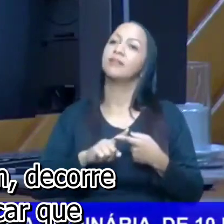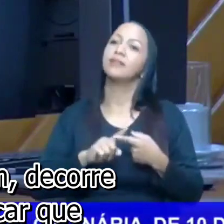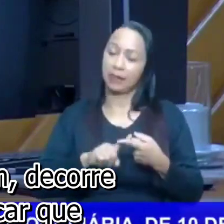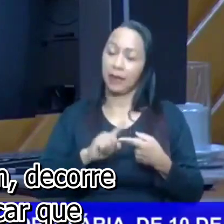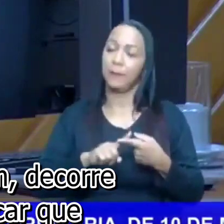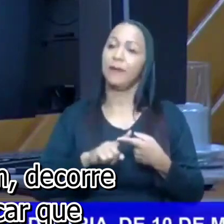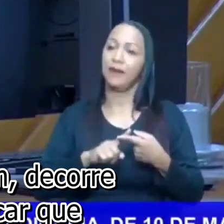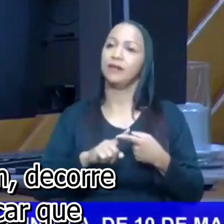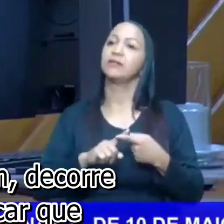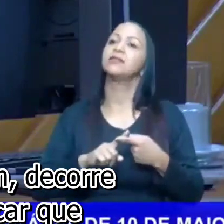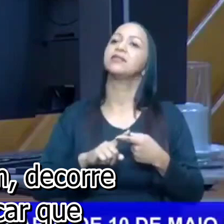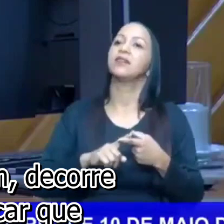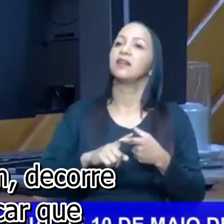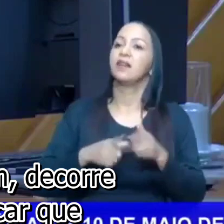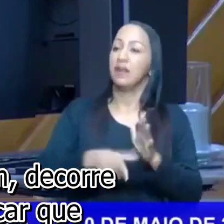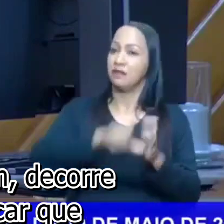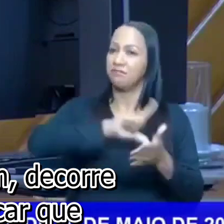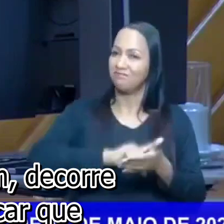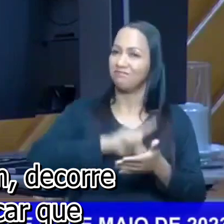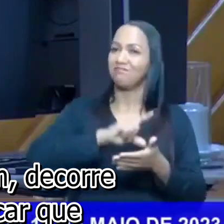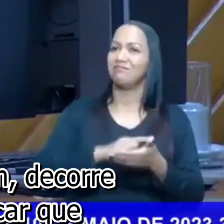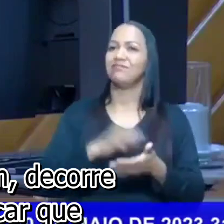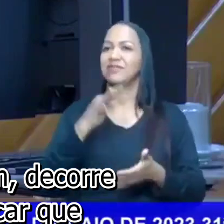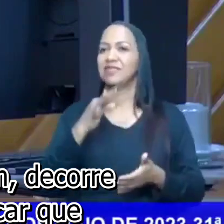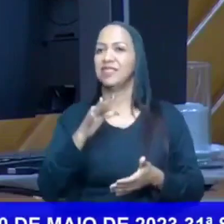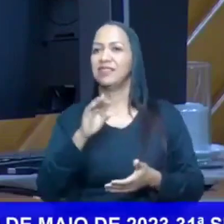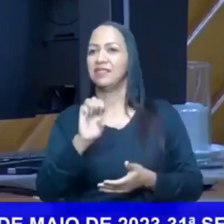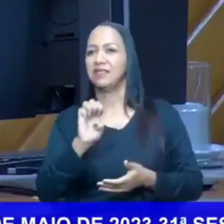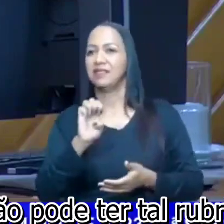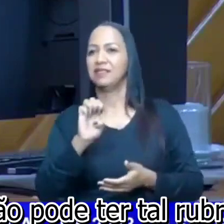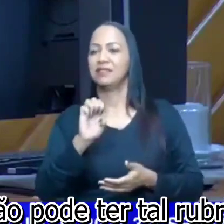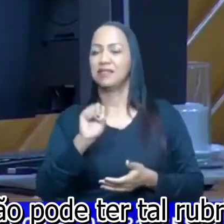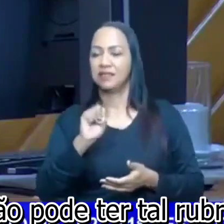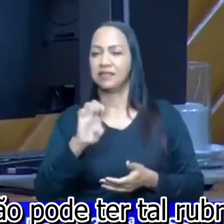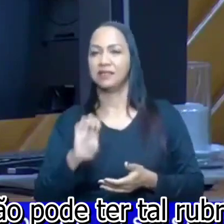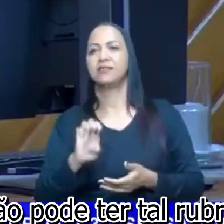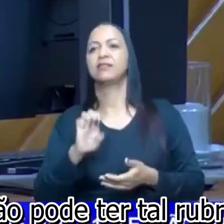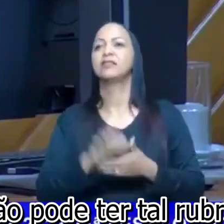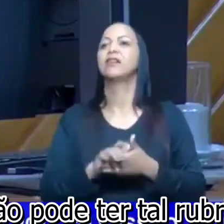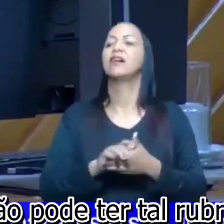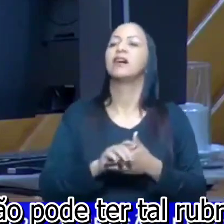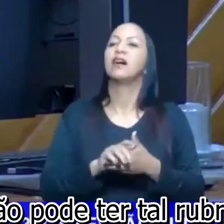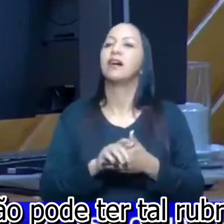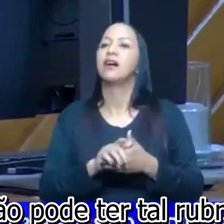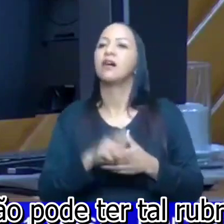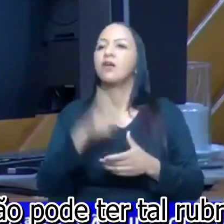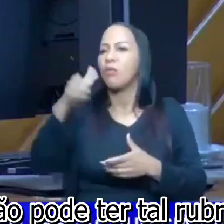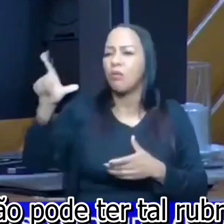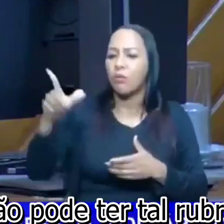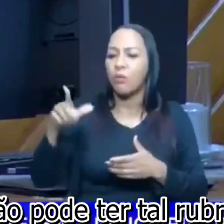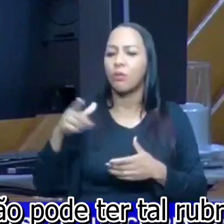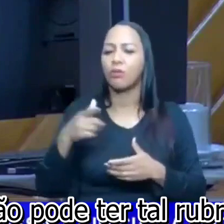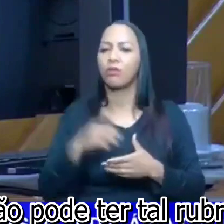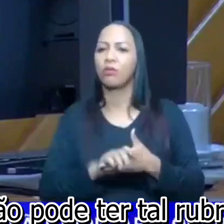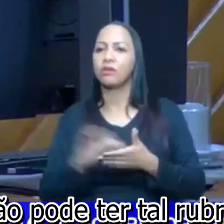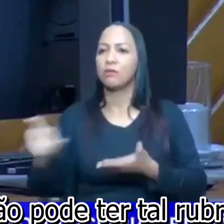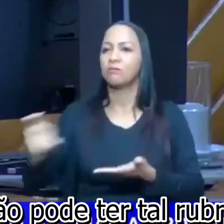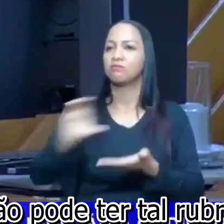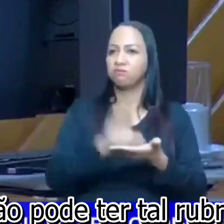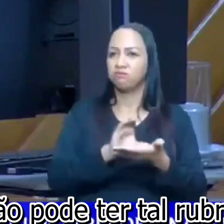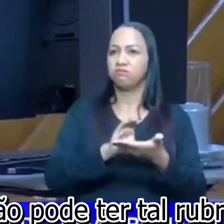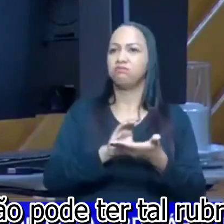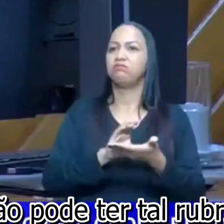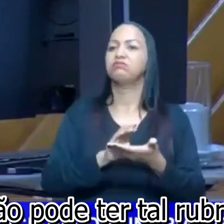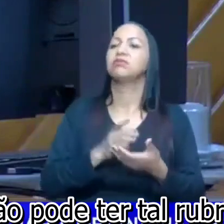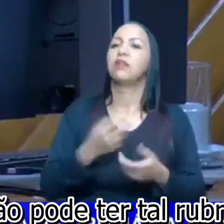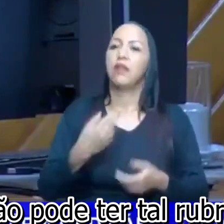decorre dos precedentes do TSE, que chegam a indicar que eventual prestação de contas partidária ou de candidato